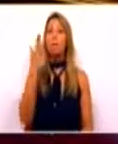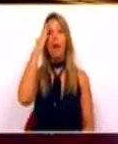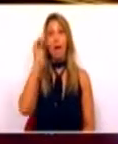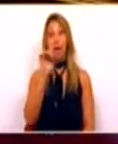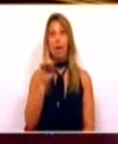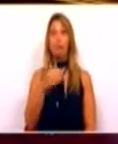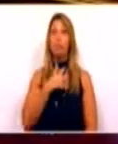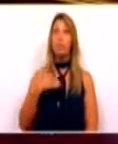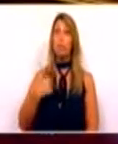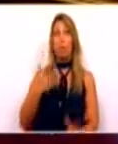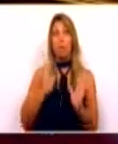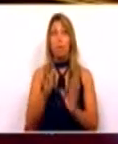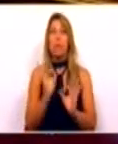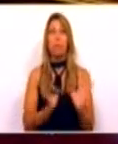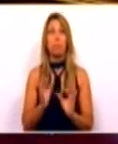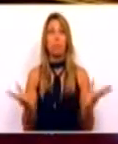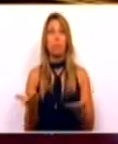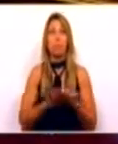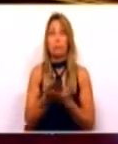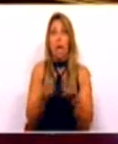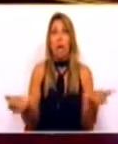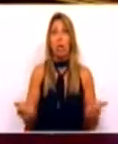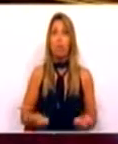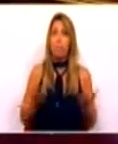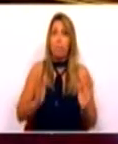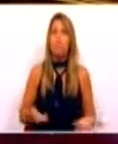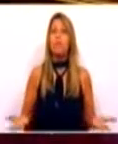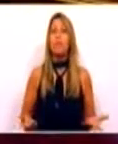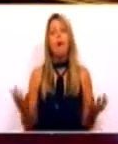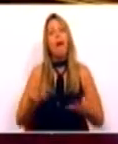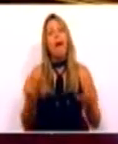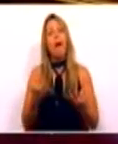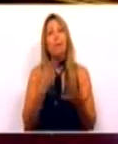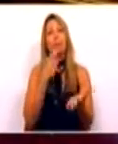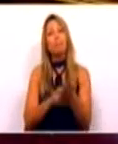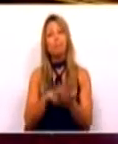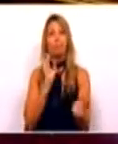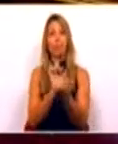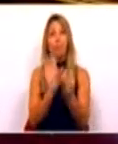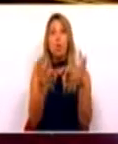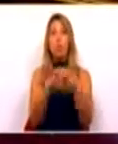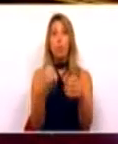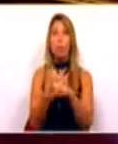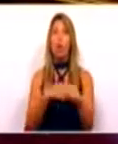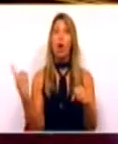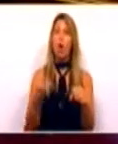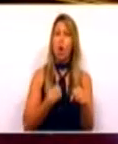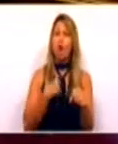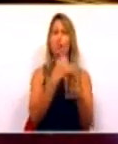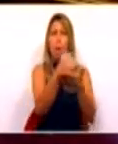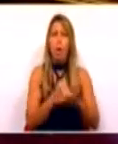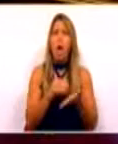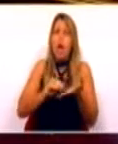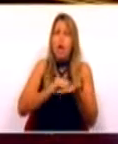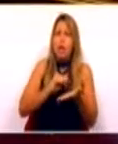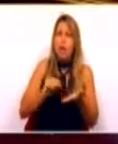que ser tratada e a verdade é que, depois de ouvirmos no nosso grupo de trabalho contributos escritos, os pais,